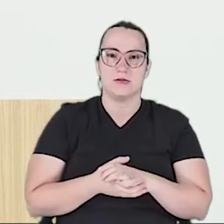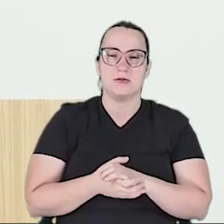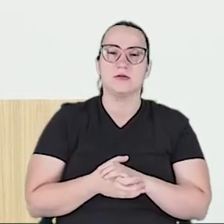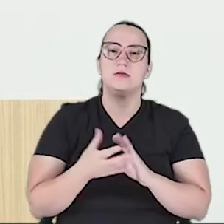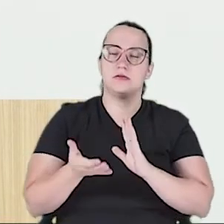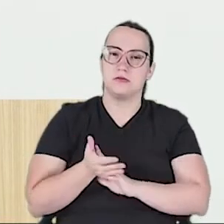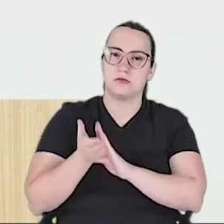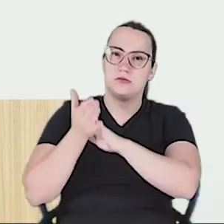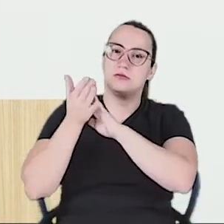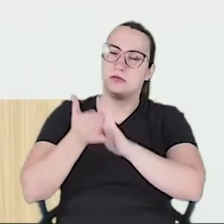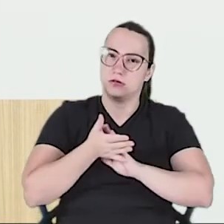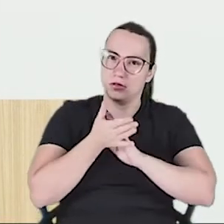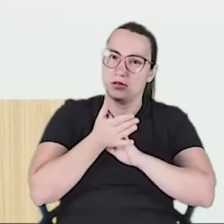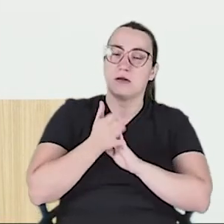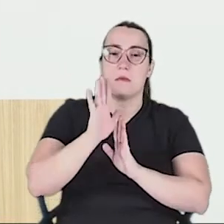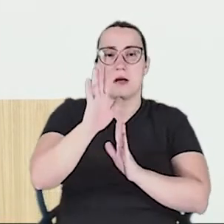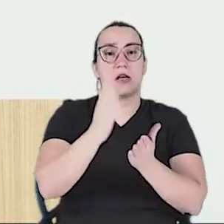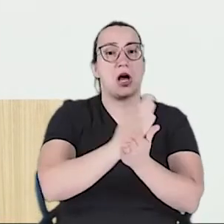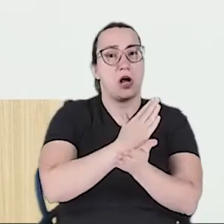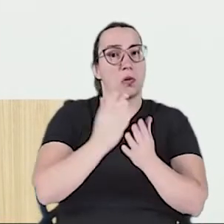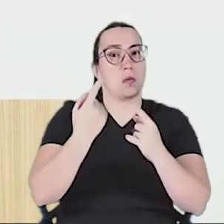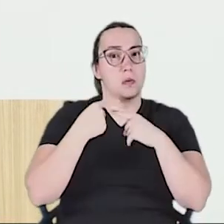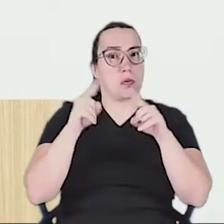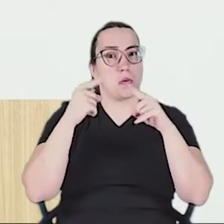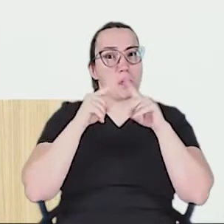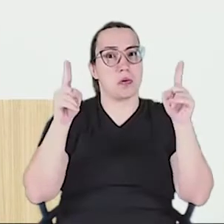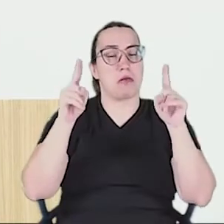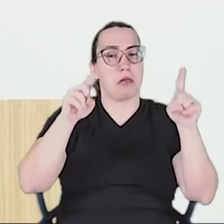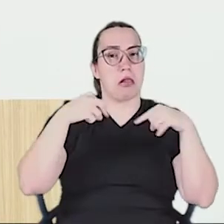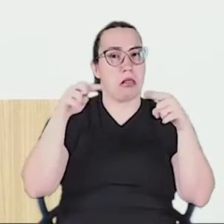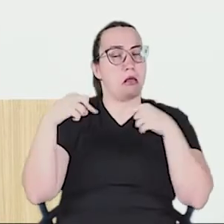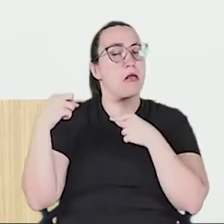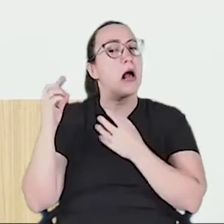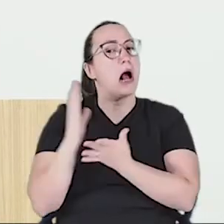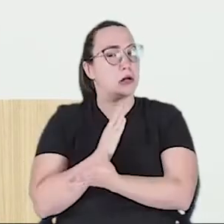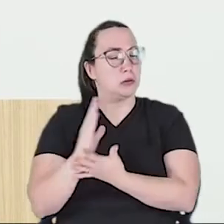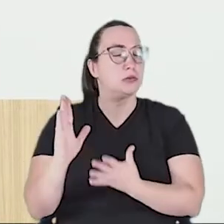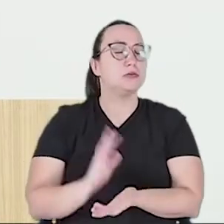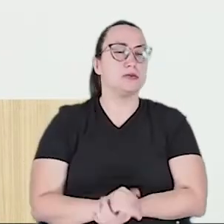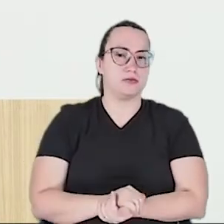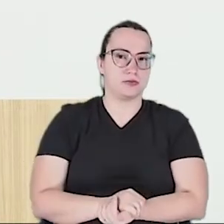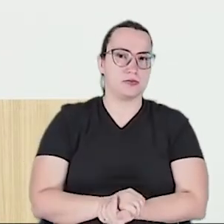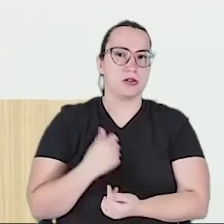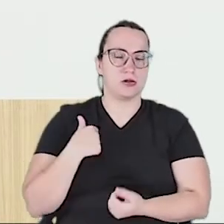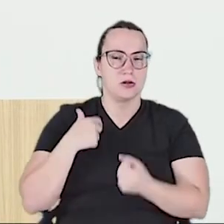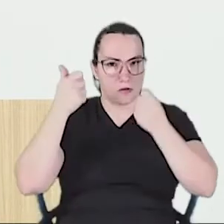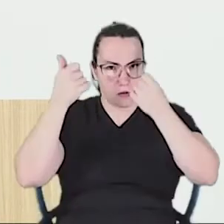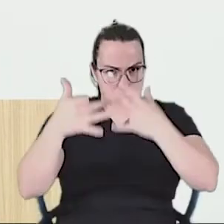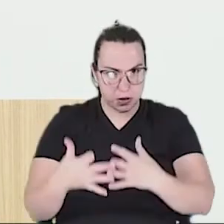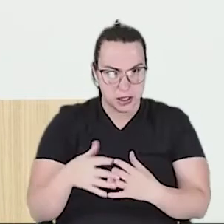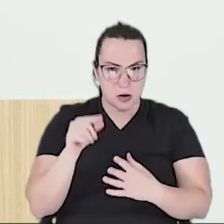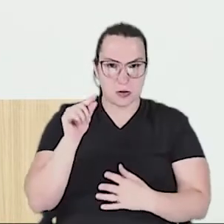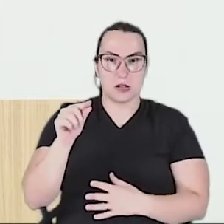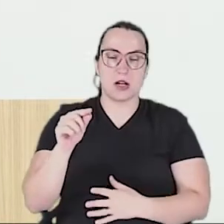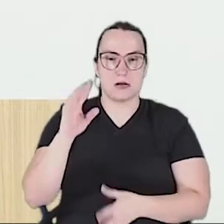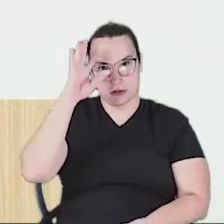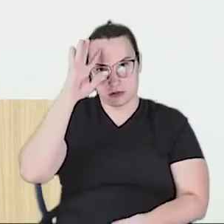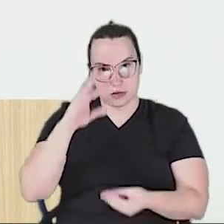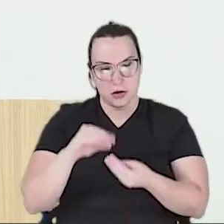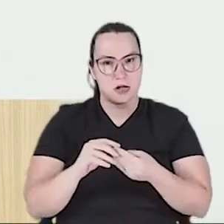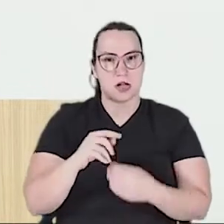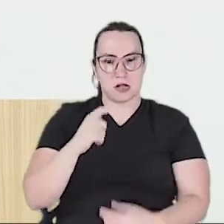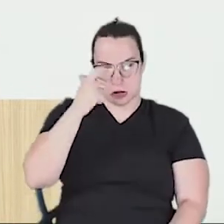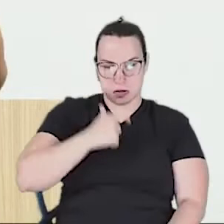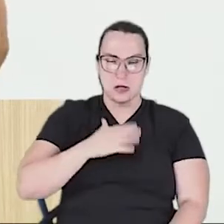também me criticaram. Né? Eu quero dizer o seguinte, que, na realidade, isso não depende da gente. Tem até um áudio aqui, que